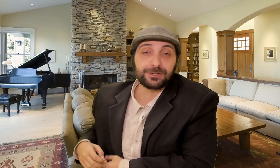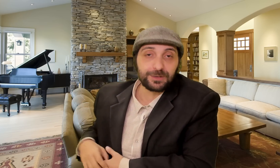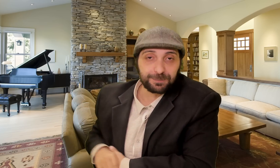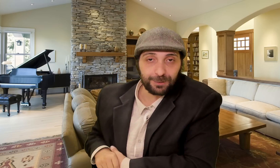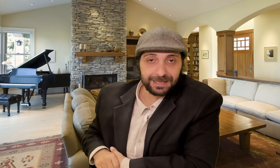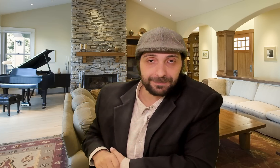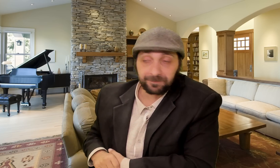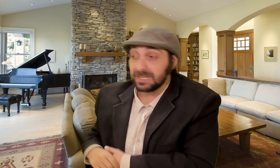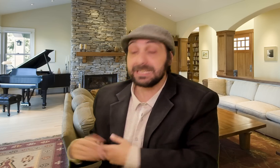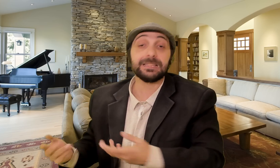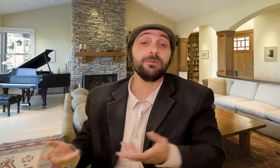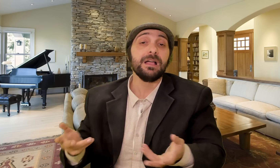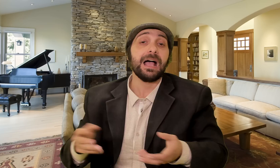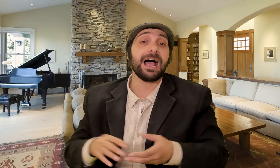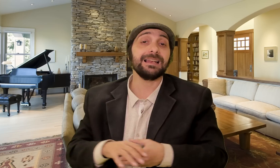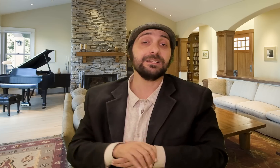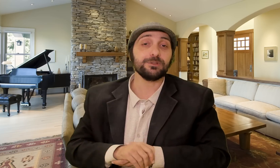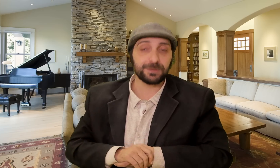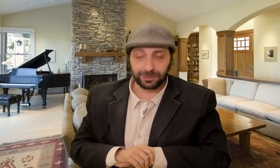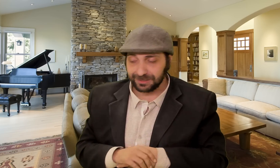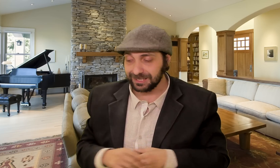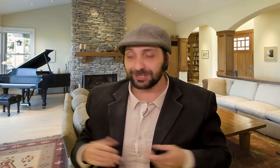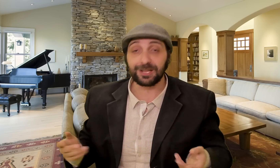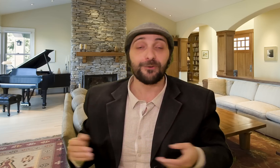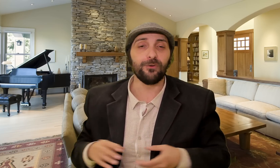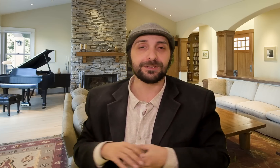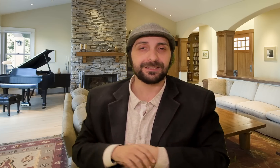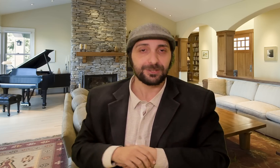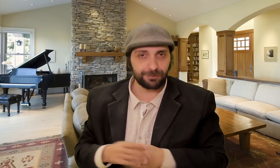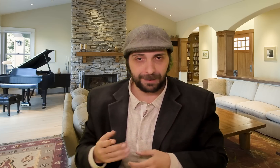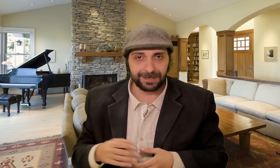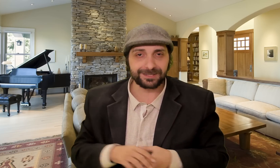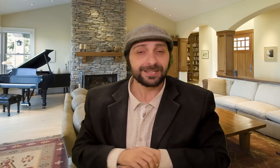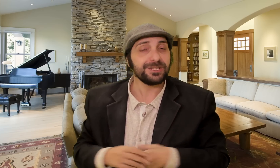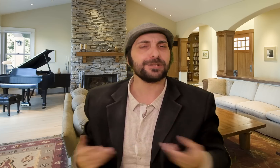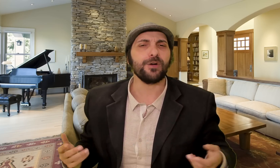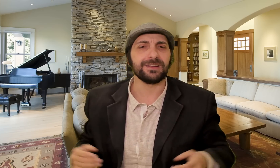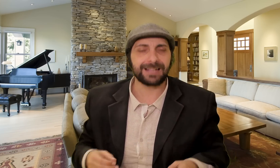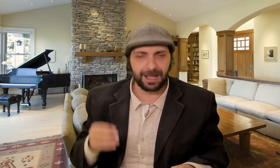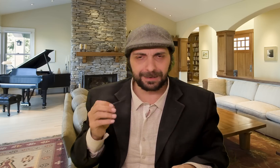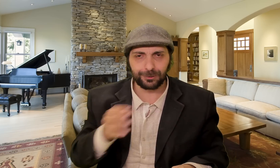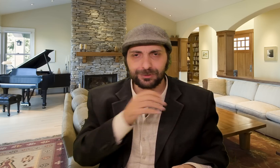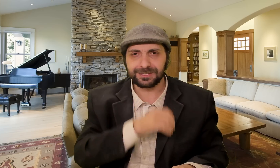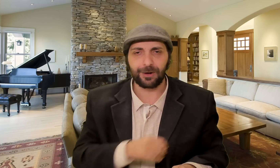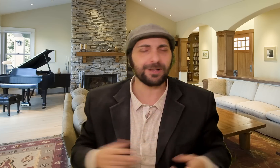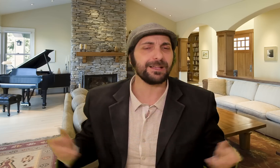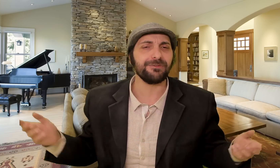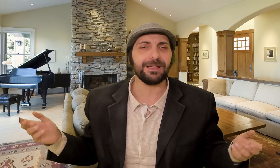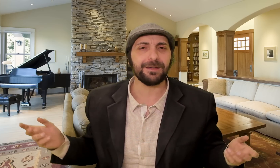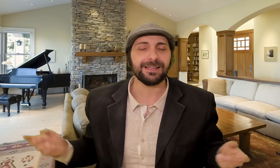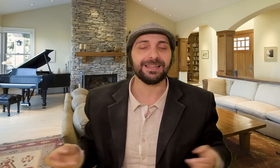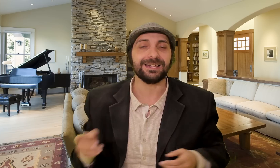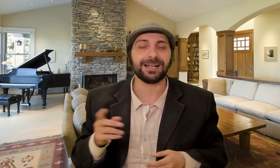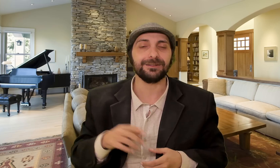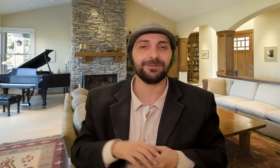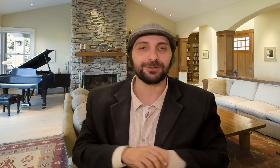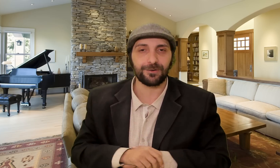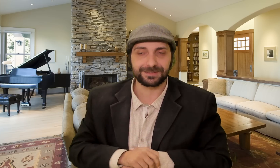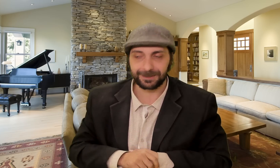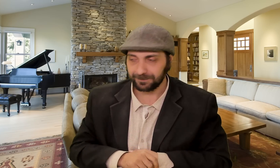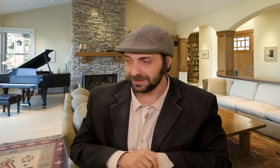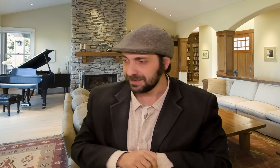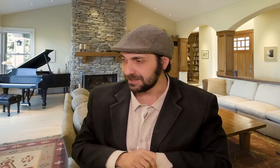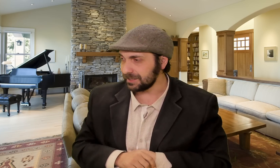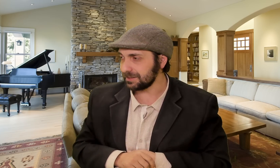eu quero logo resolver esse problema então além dos pedidos aí de fusmar Mendes Car mem Lúcia Rosa Weber e Ricardo